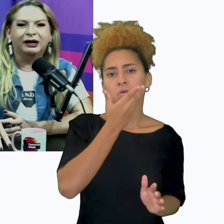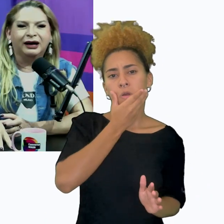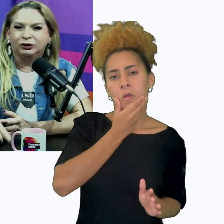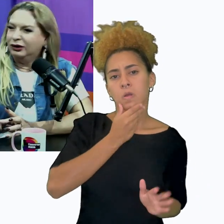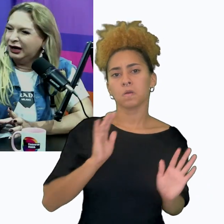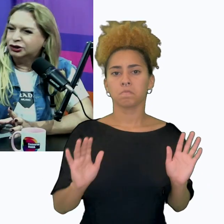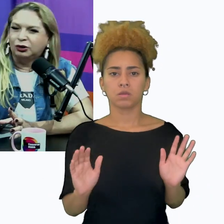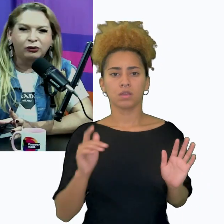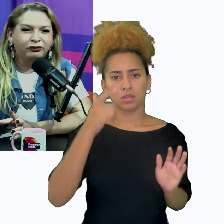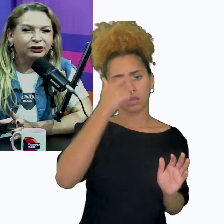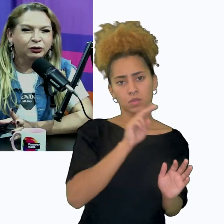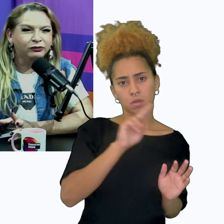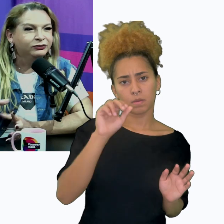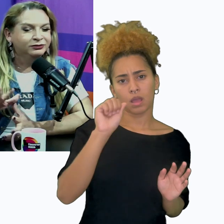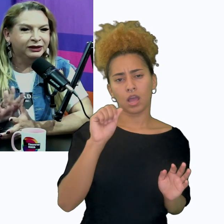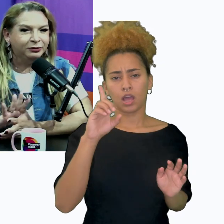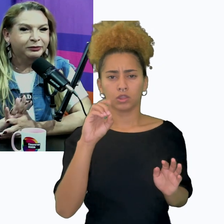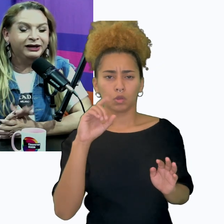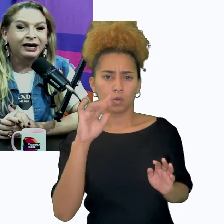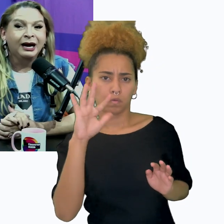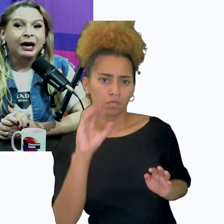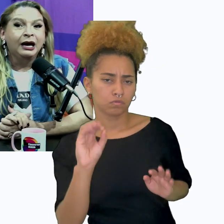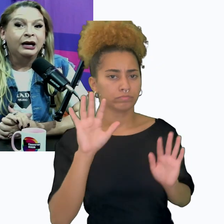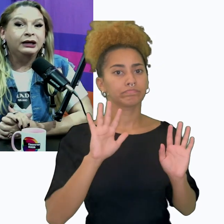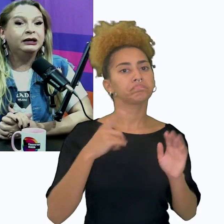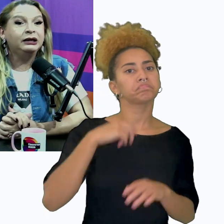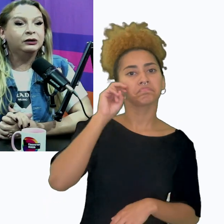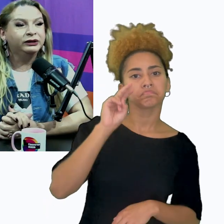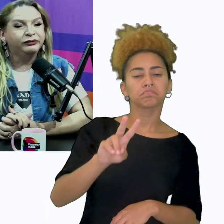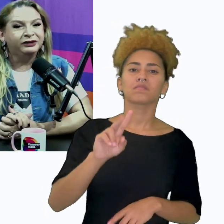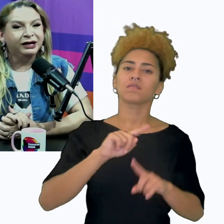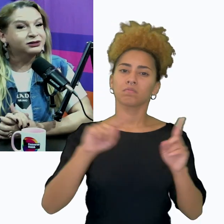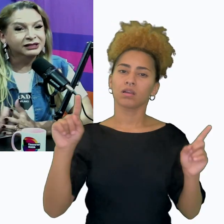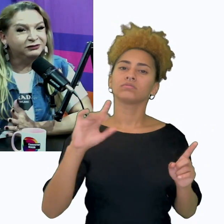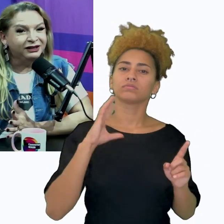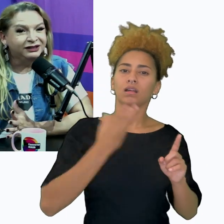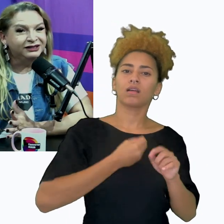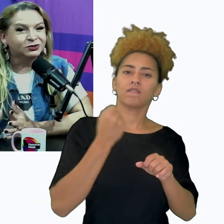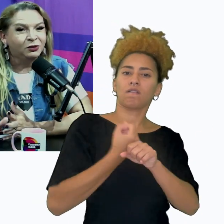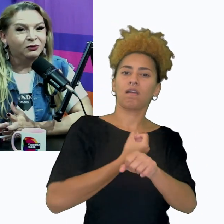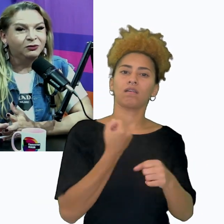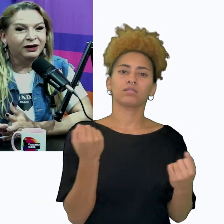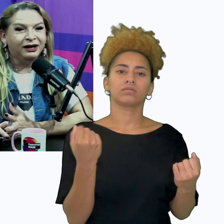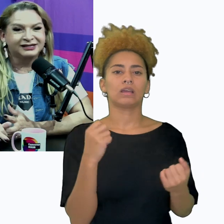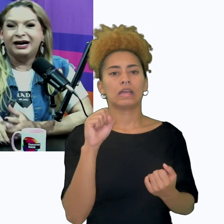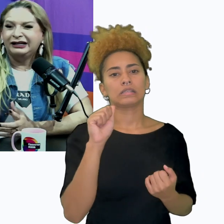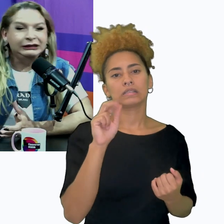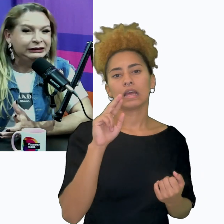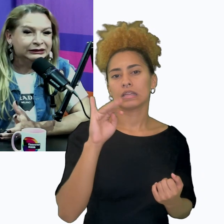era Adolfo, não lembro bem. E quando eu via, eram os transfakes, como